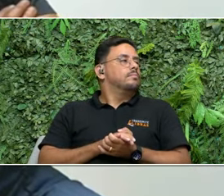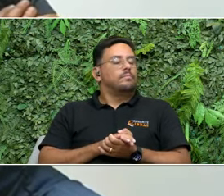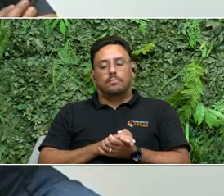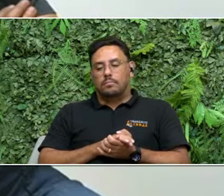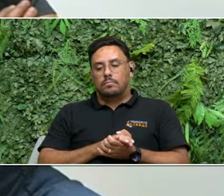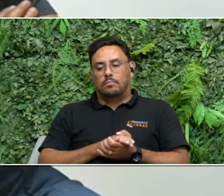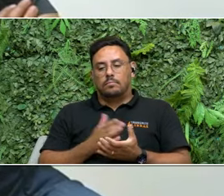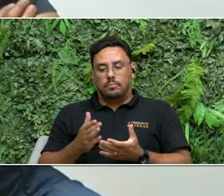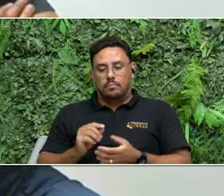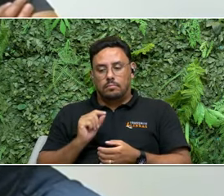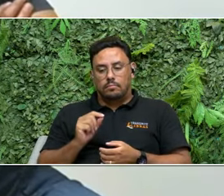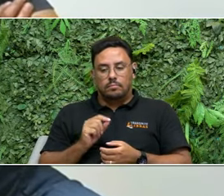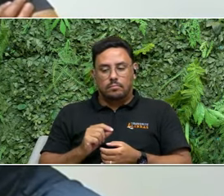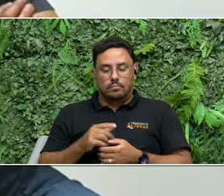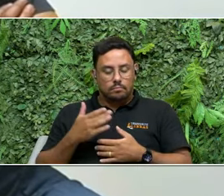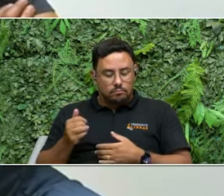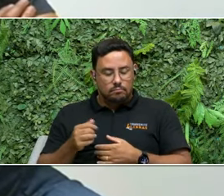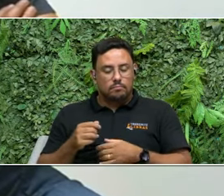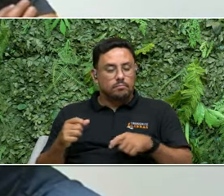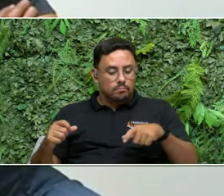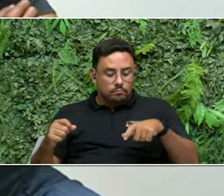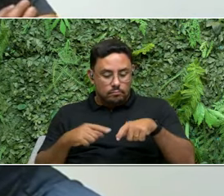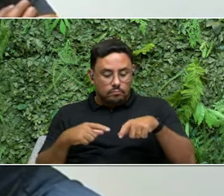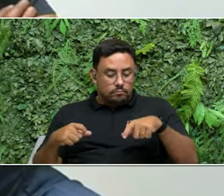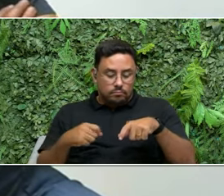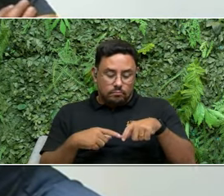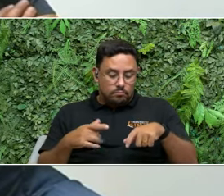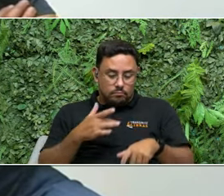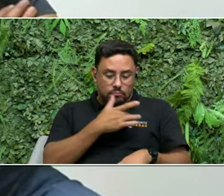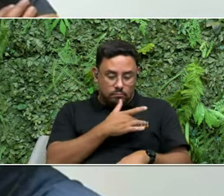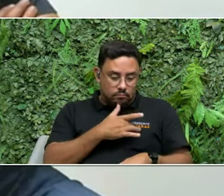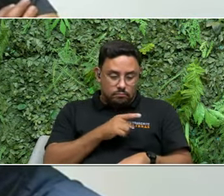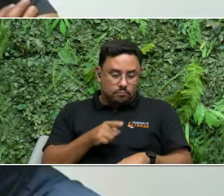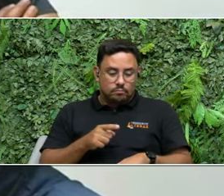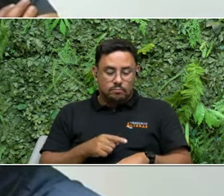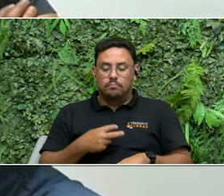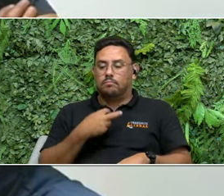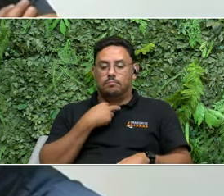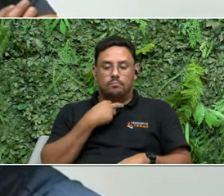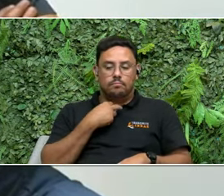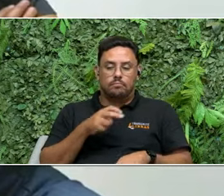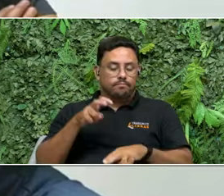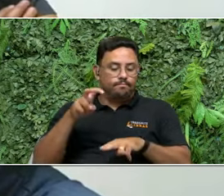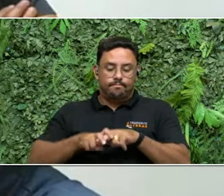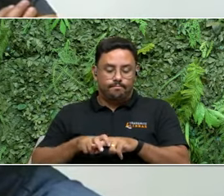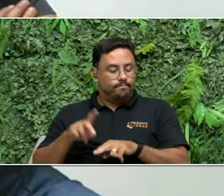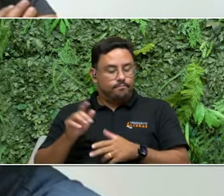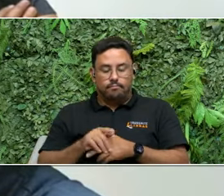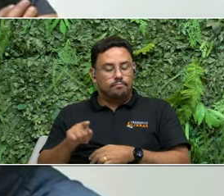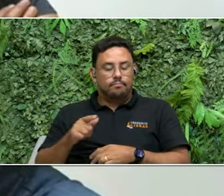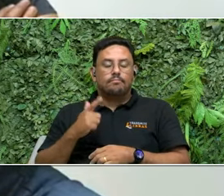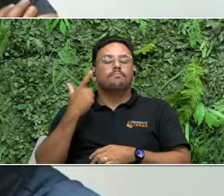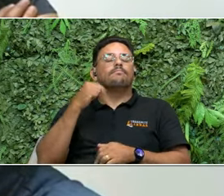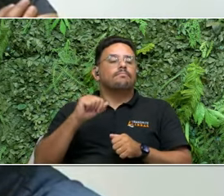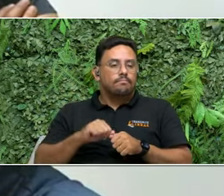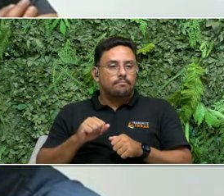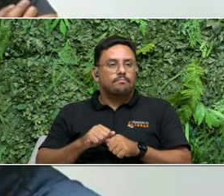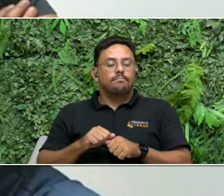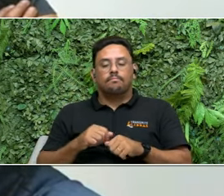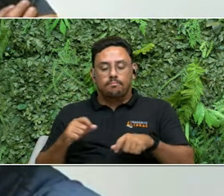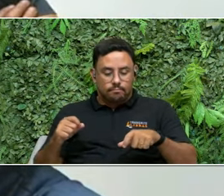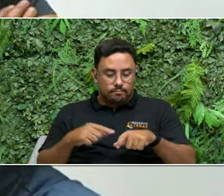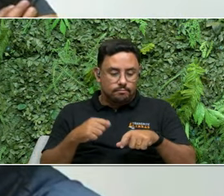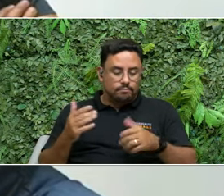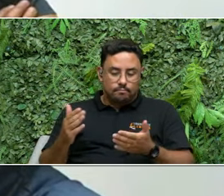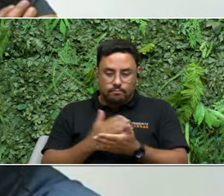é o cara que marca gols do Cruzeiro né Bob e ele não pode ser banco ele é o cara que vai decidir o jogo em